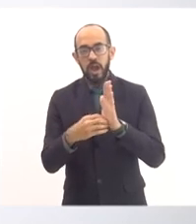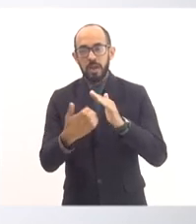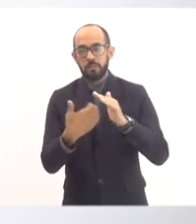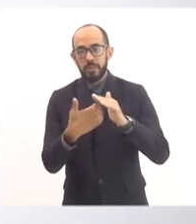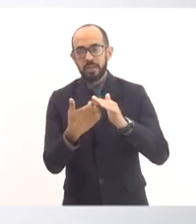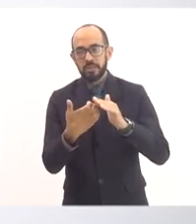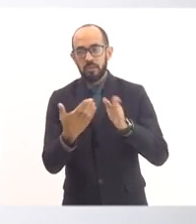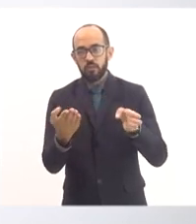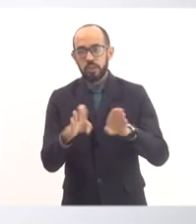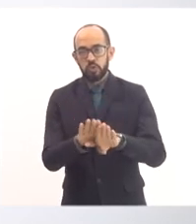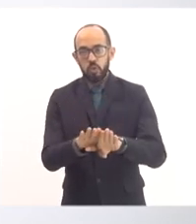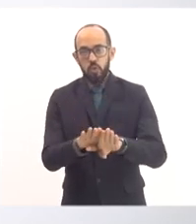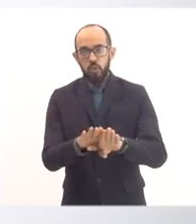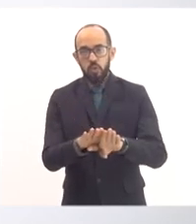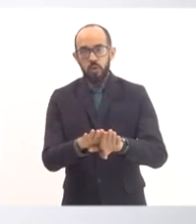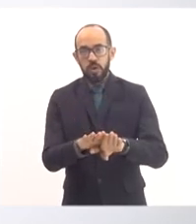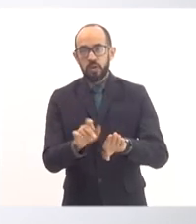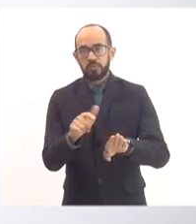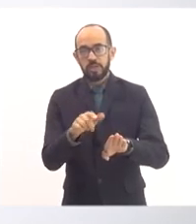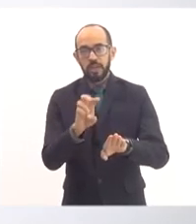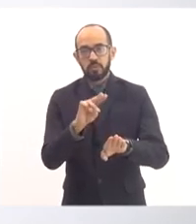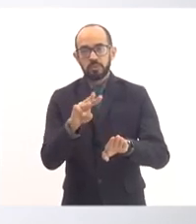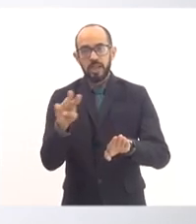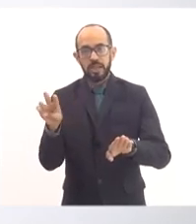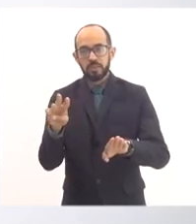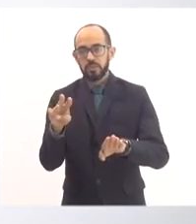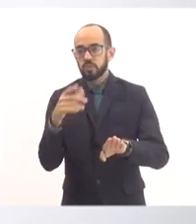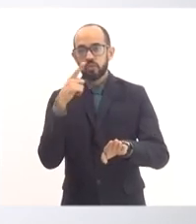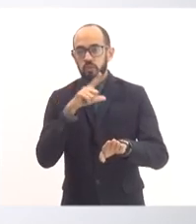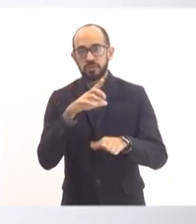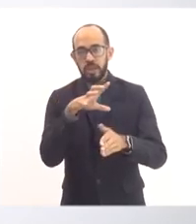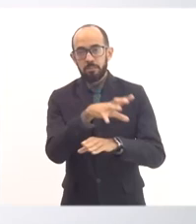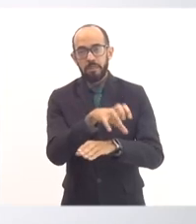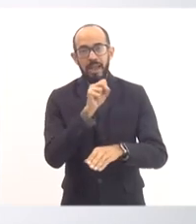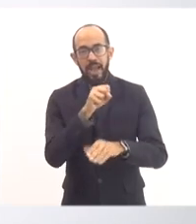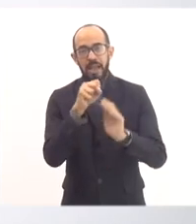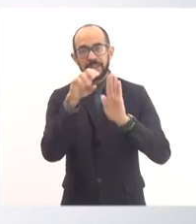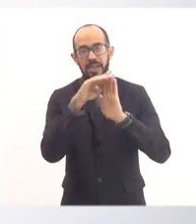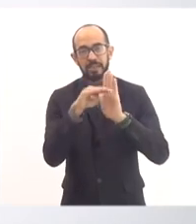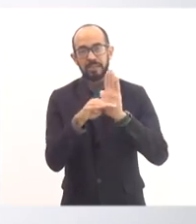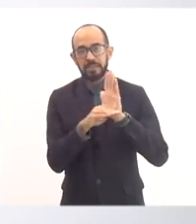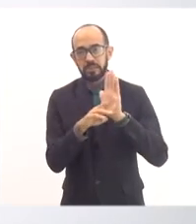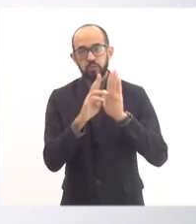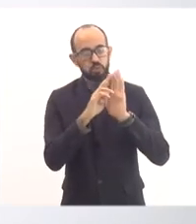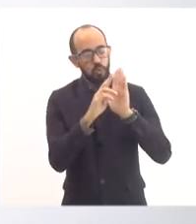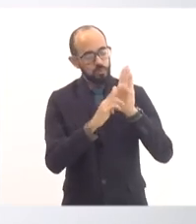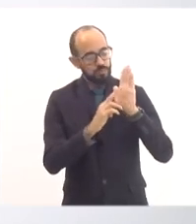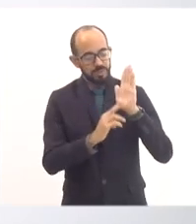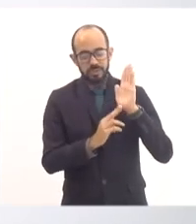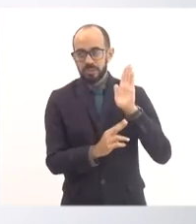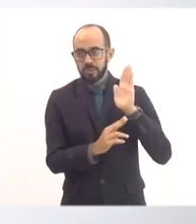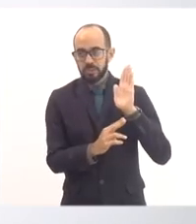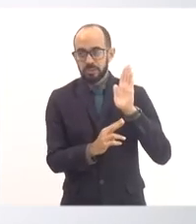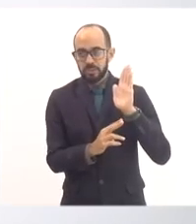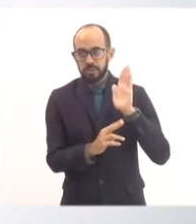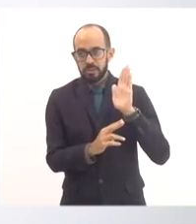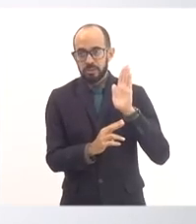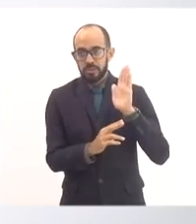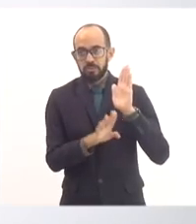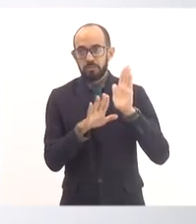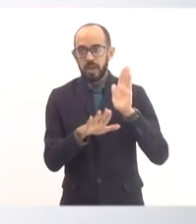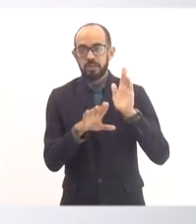e não existe mais o site, a gente não consegue recuperar essa lista. A lista que a gente tem, e aí não fazendo juízo de valor com